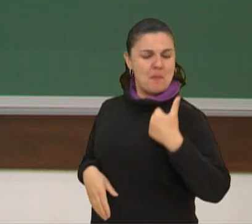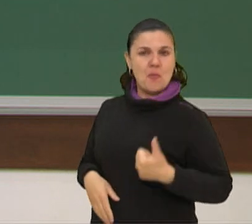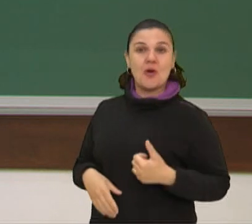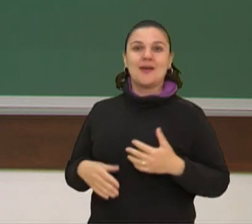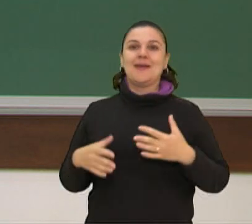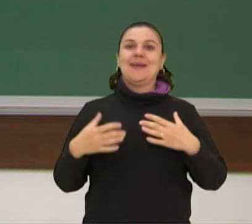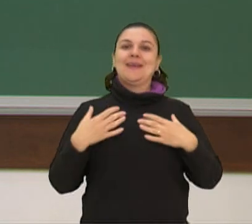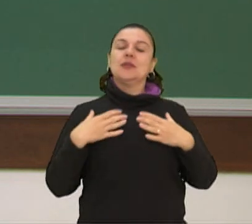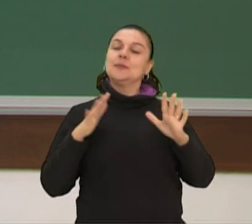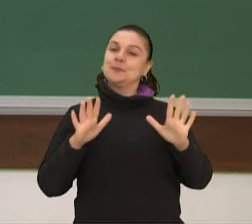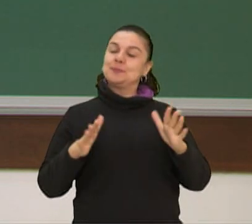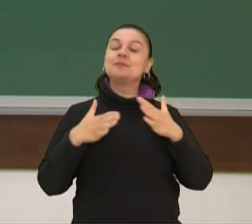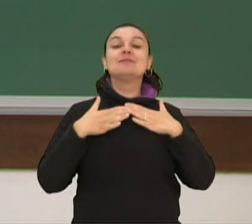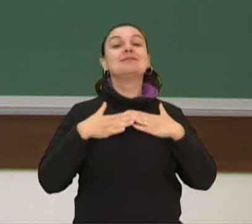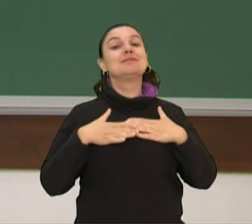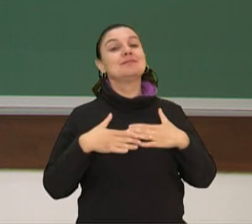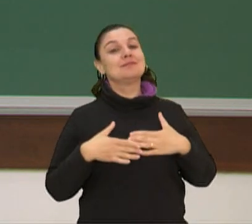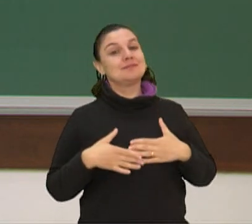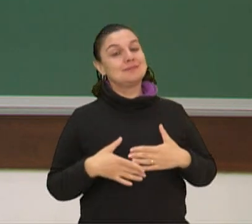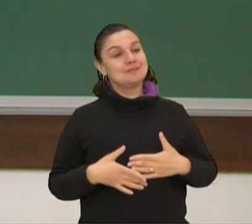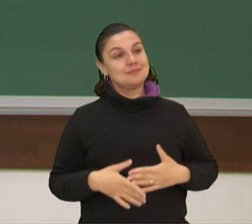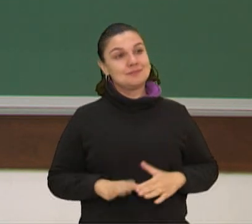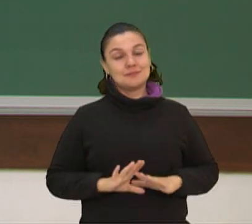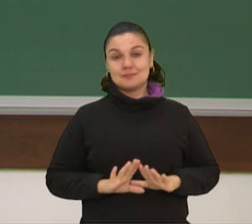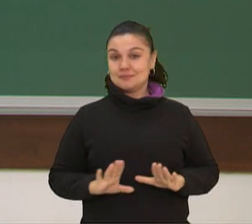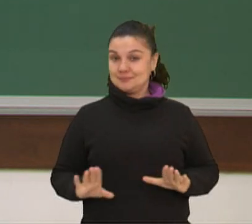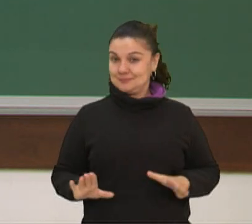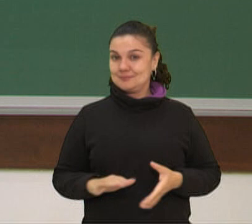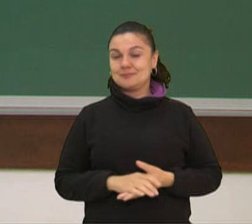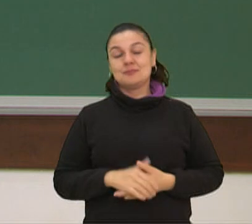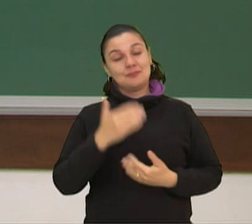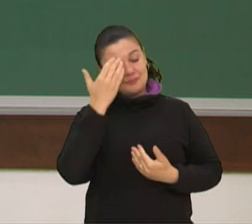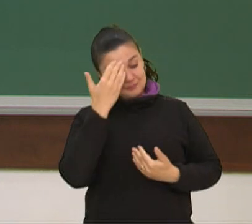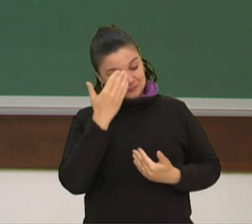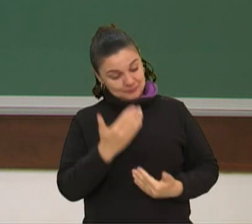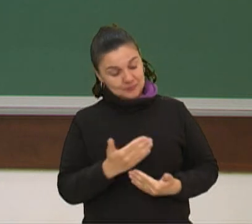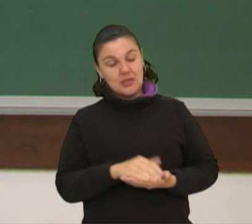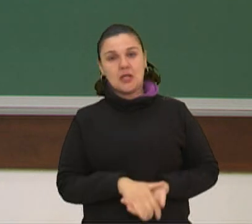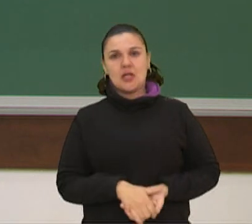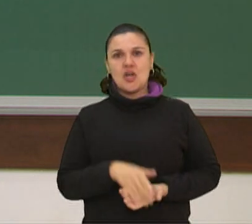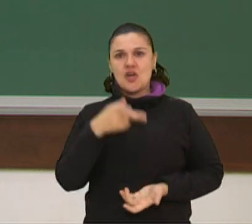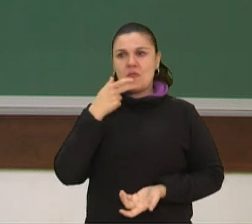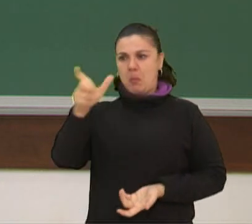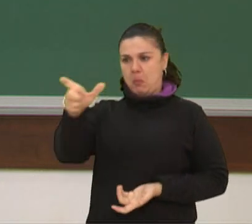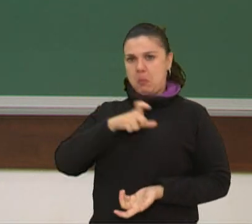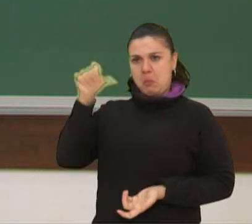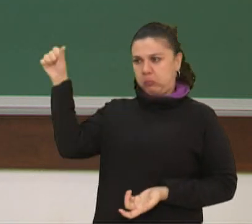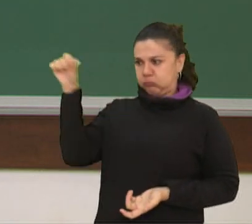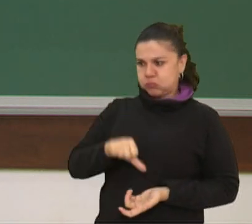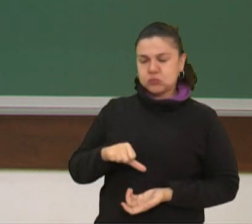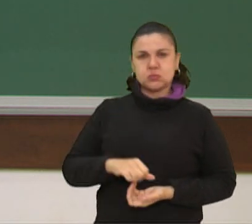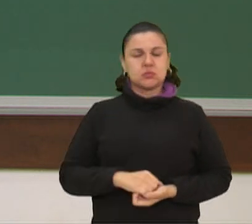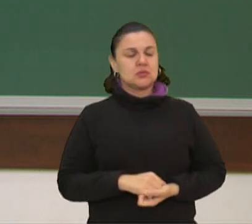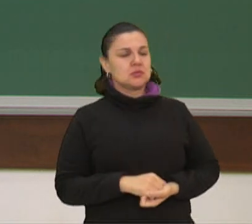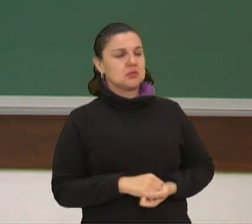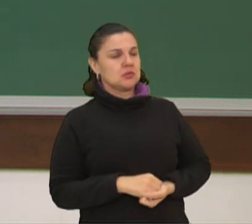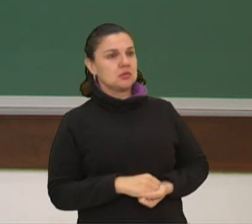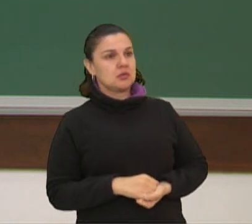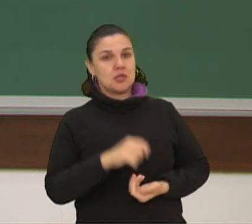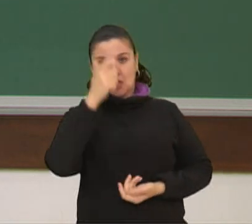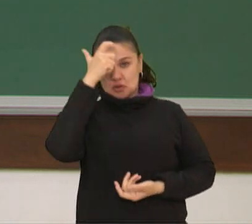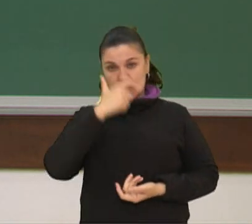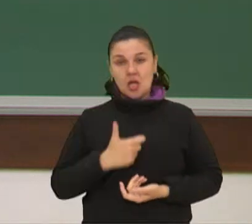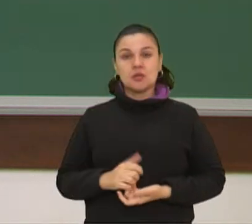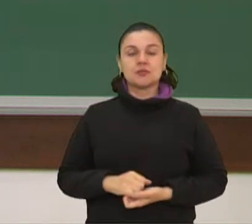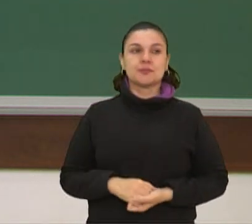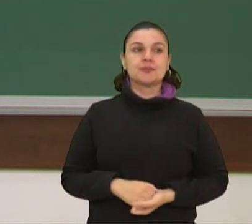ataraxia. O que é ataraxia? É você ficar tranquilo diante de coisas boas ou ruins. Te